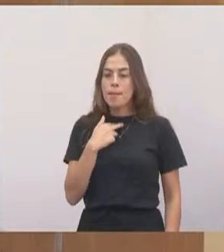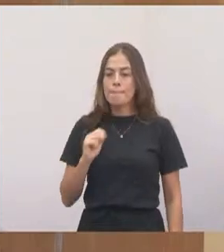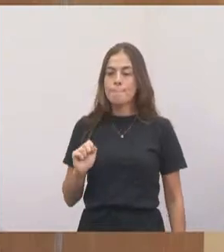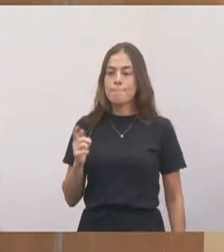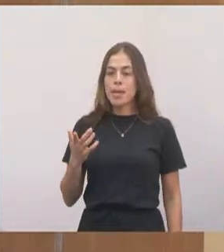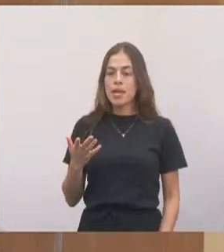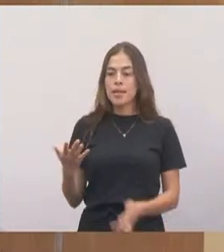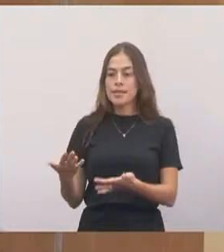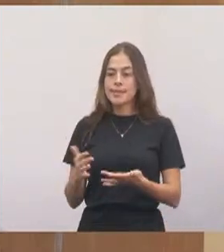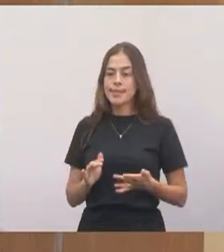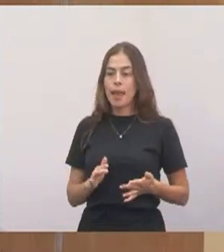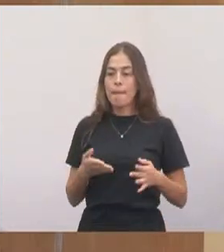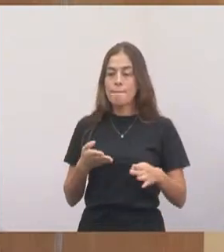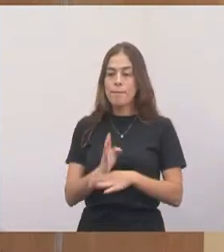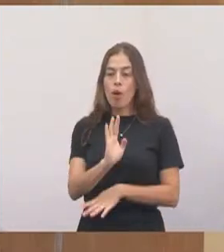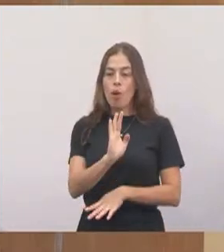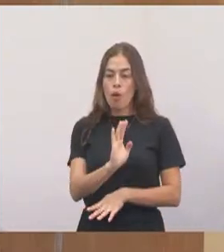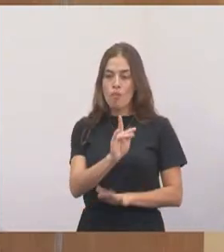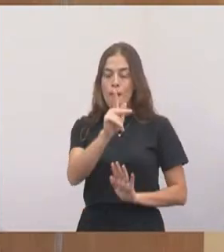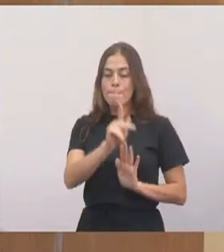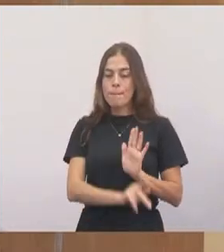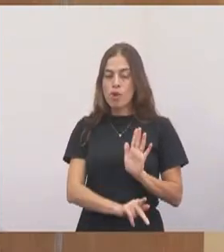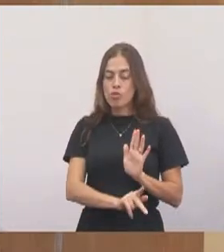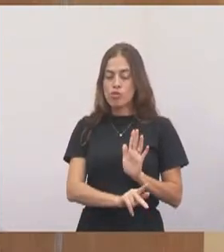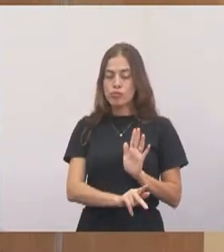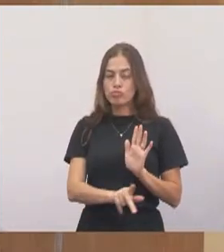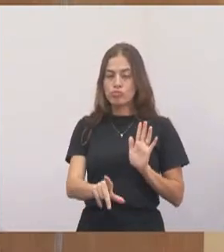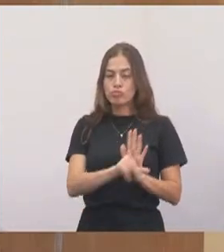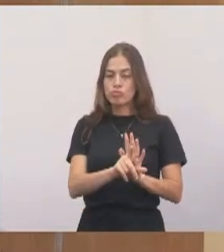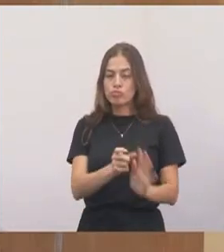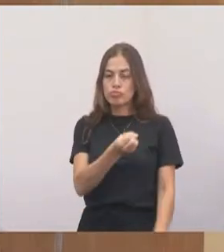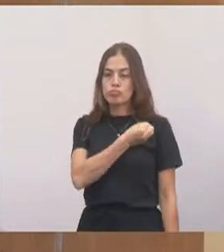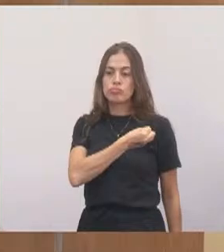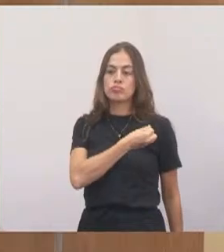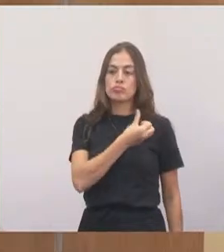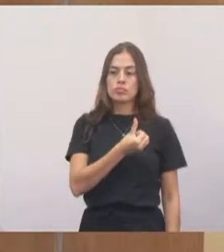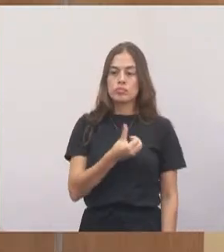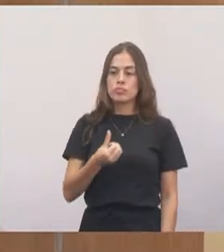a outorga da sanção do projeto de lei número